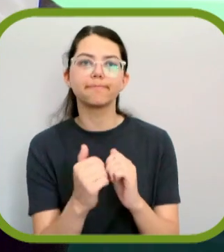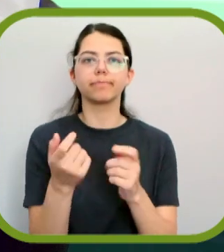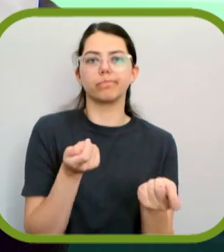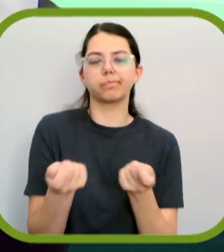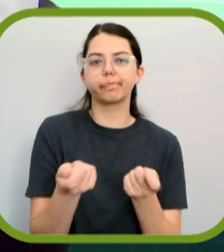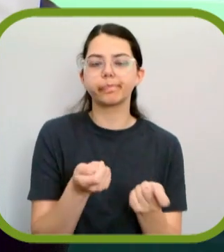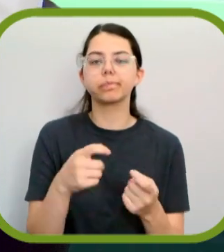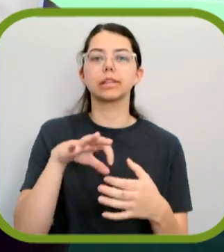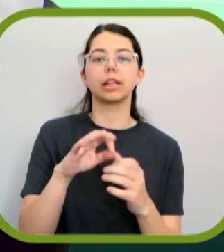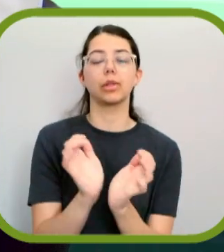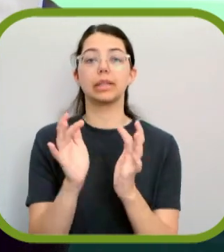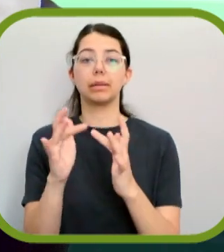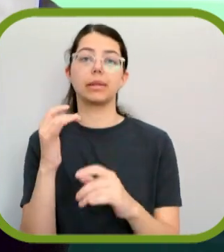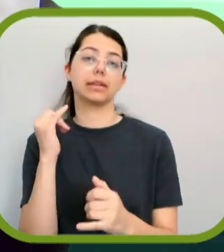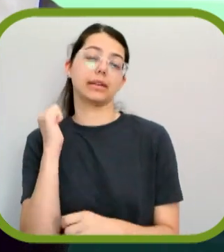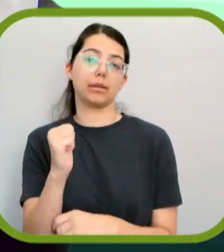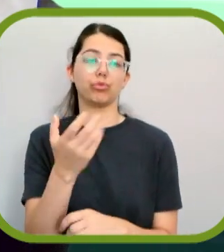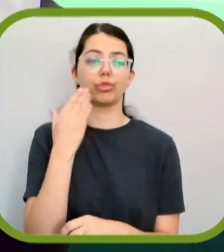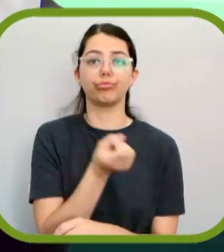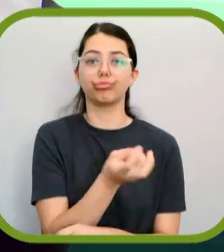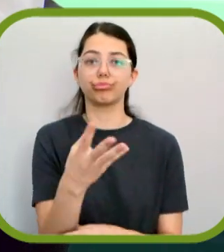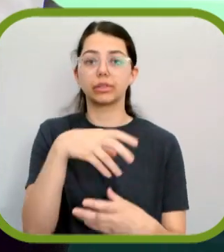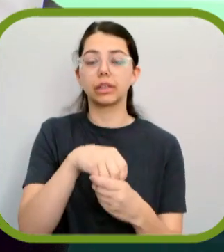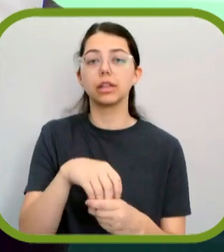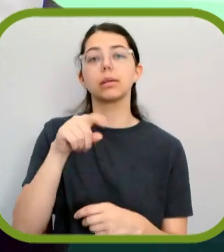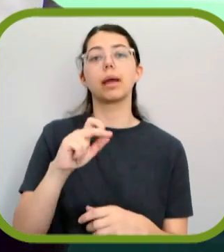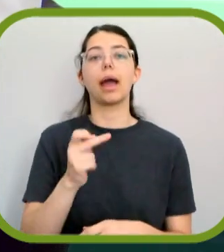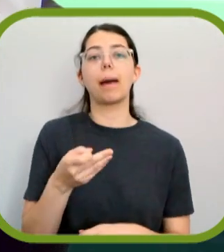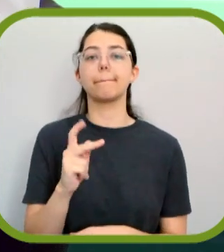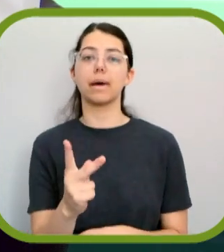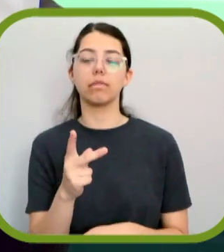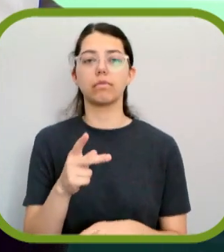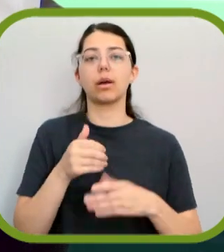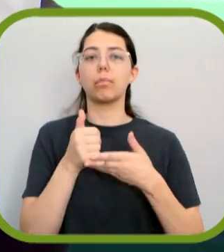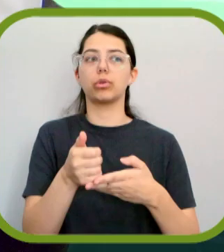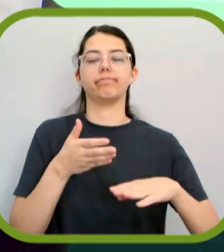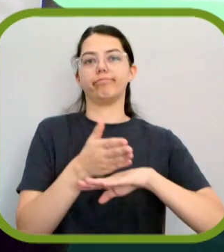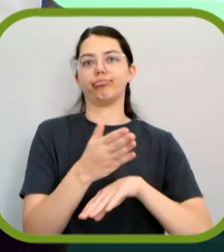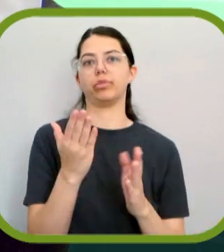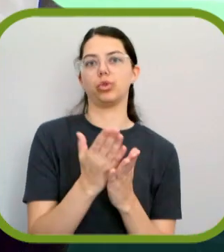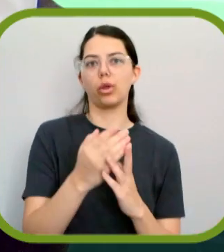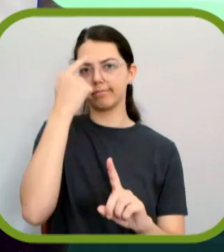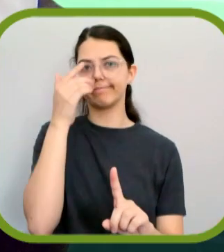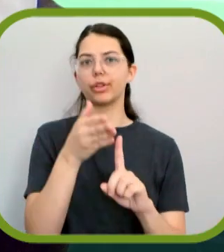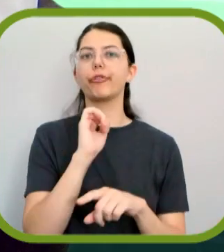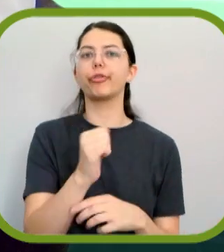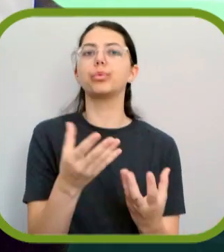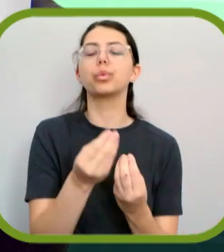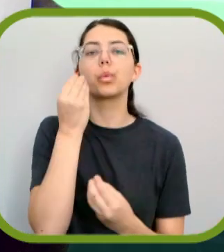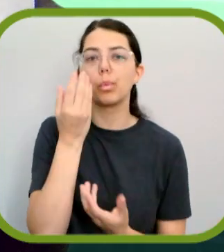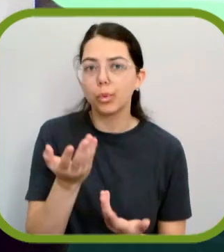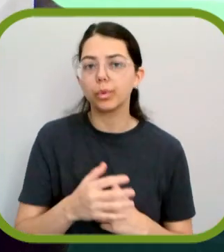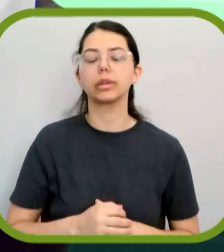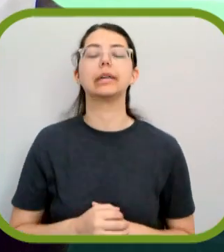podem ou devem as escolas ter na prevenção do cibercrime entre os jovens e como pode a APAV apoiar mais diretamente essa